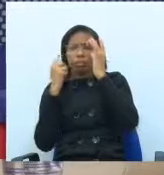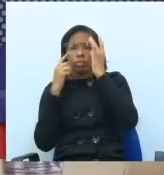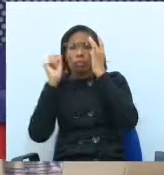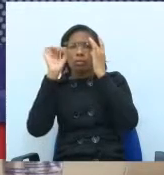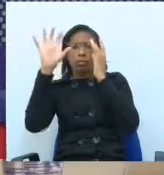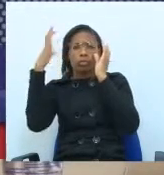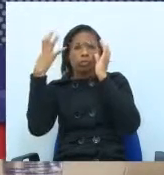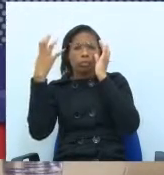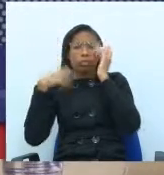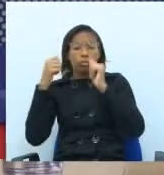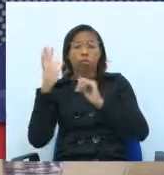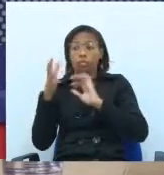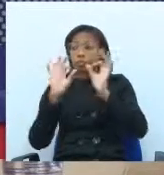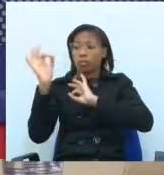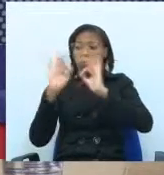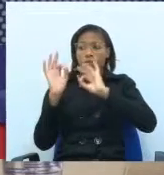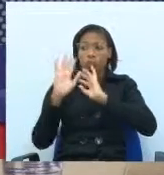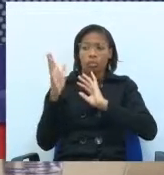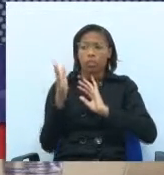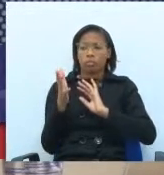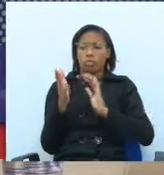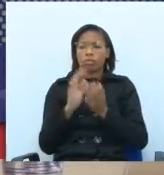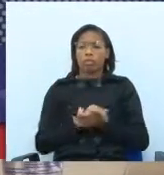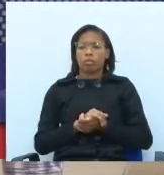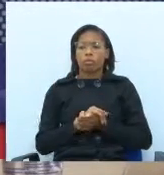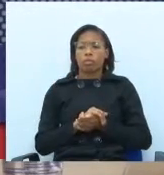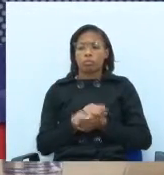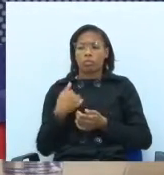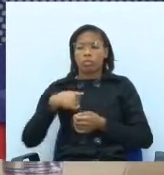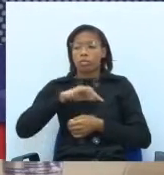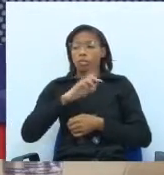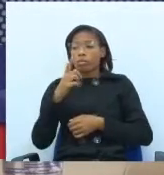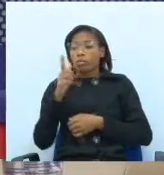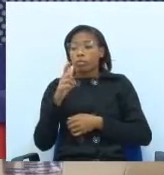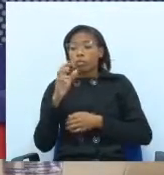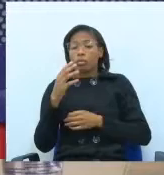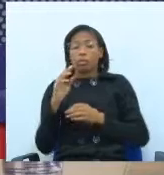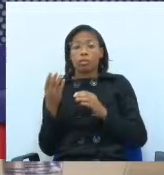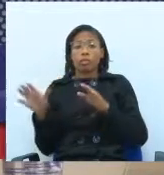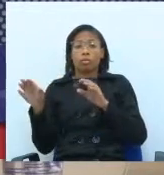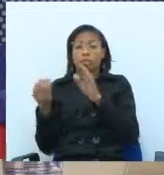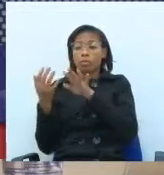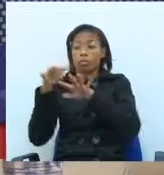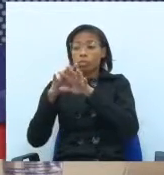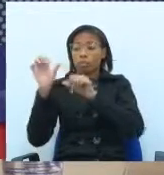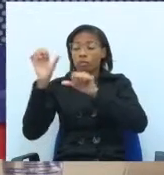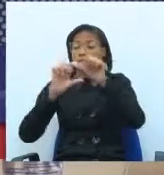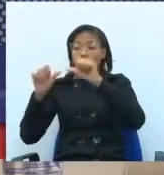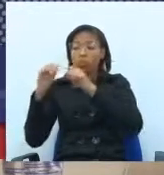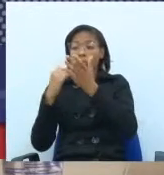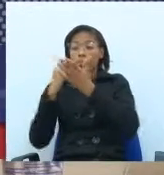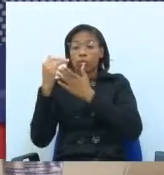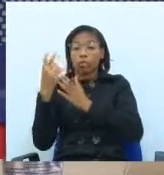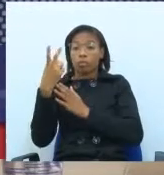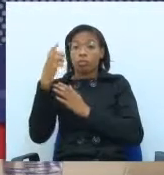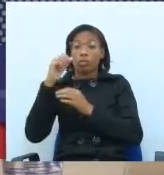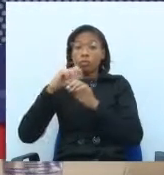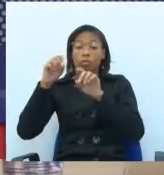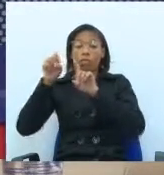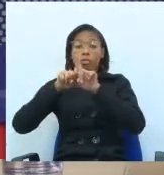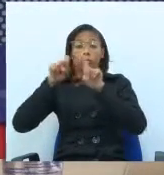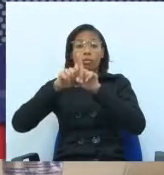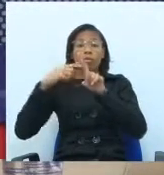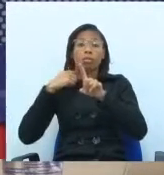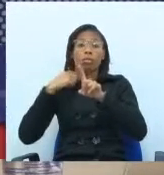o vereador Geraldo Celestino aqui, eu não tenho efeito de reajuste. O reajuste é a partir de maio, eu tenho um reajuste